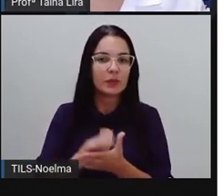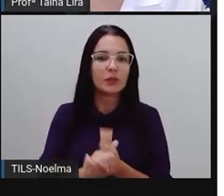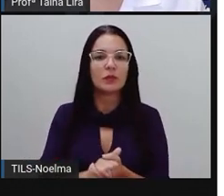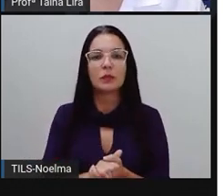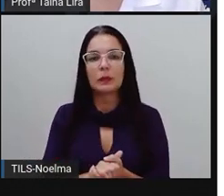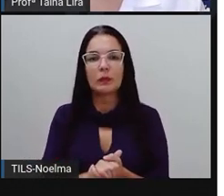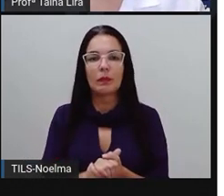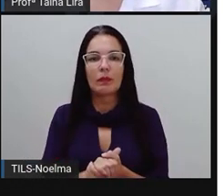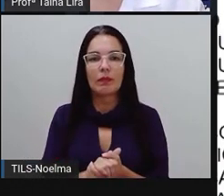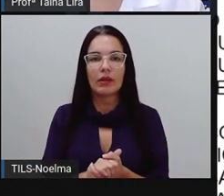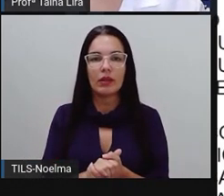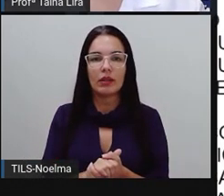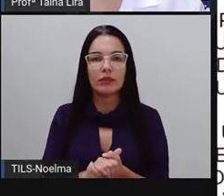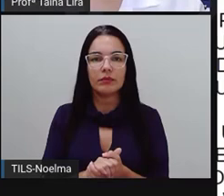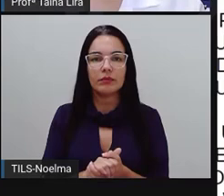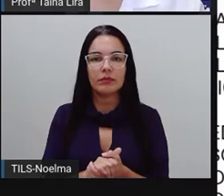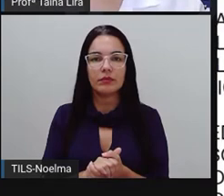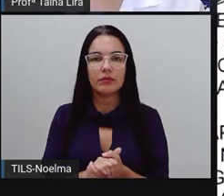né?